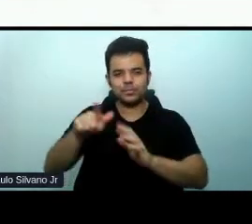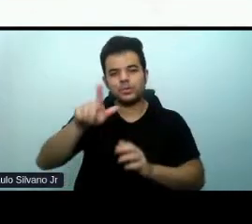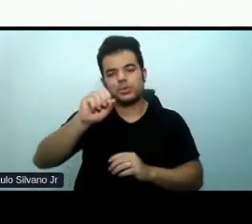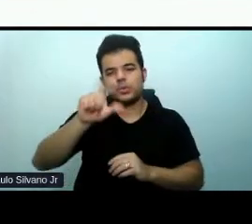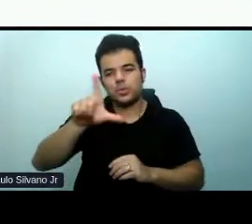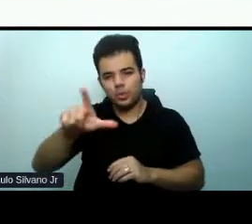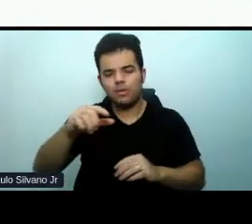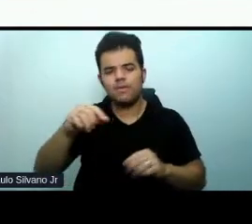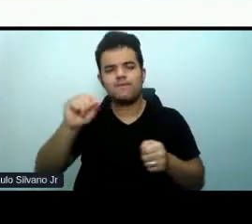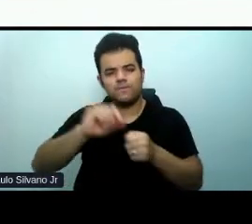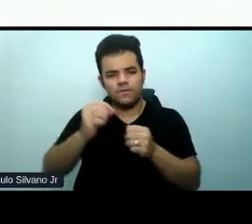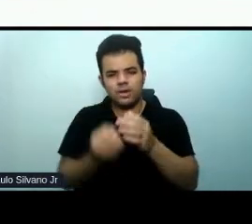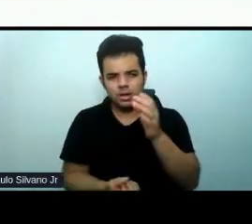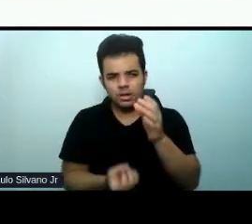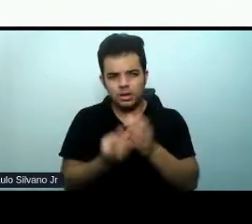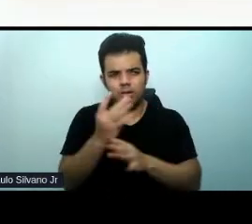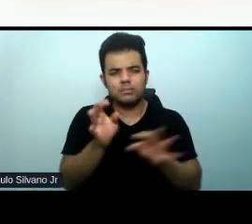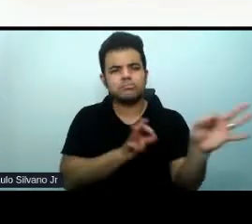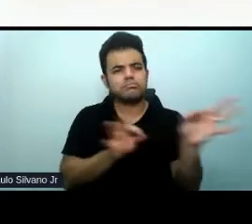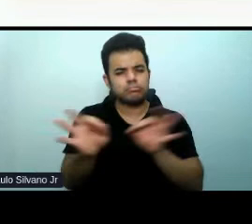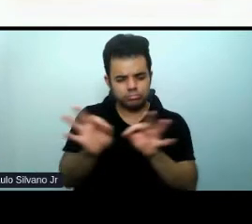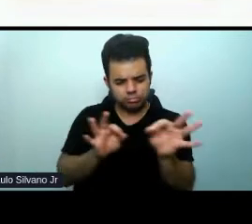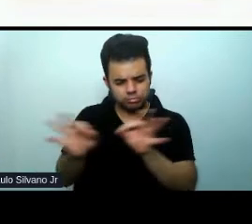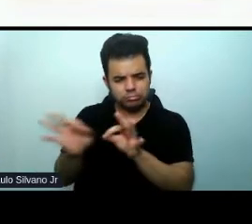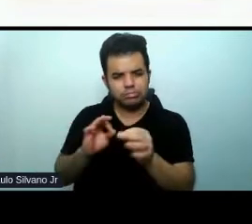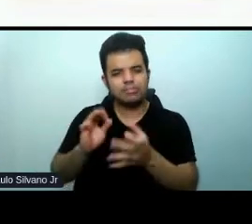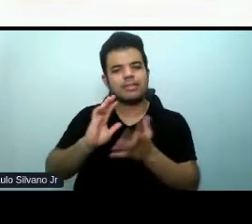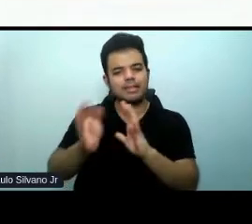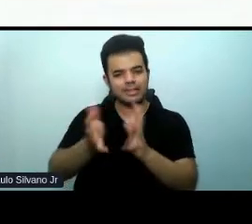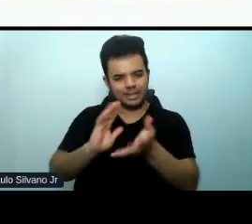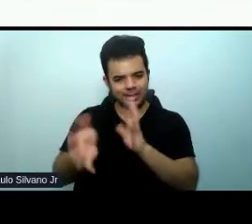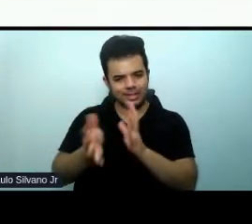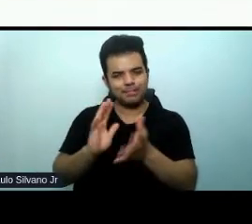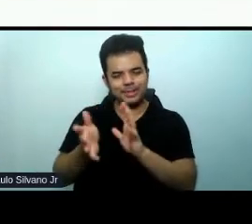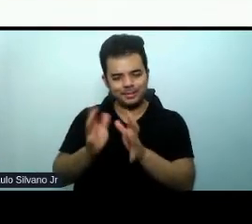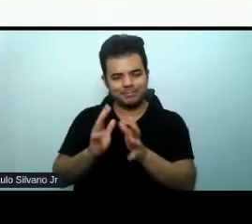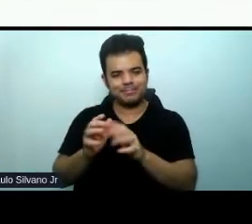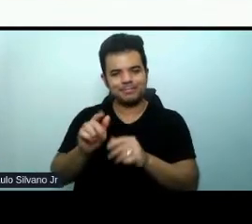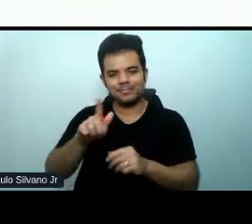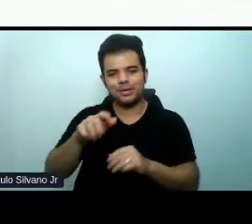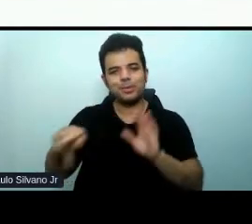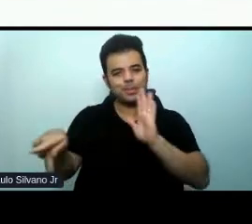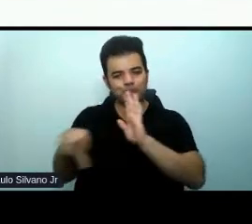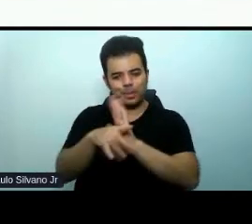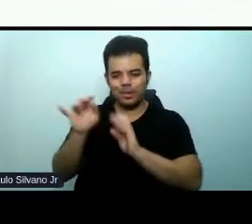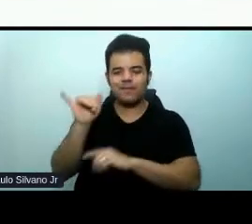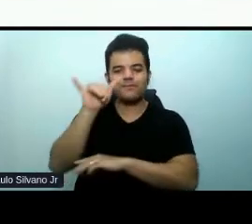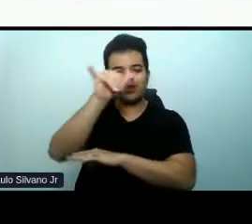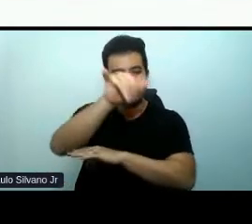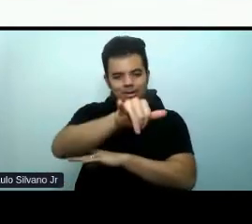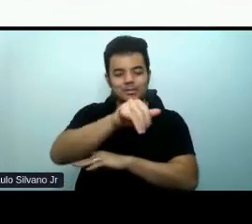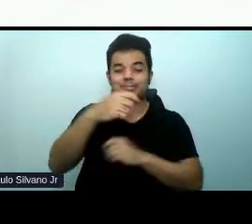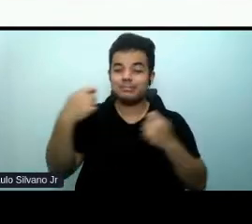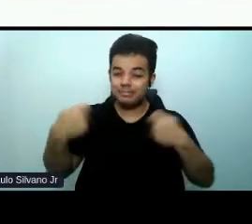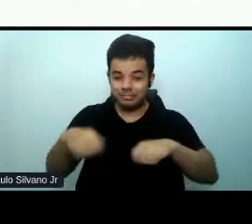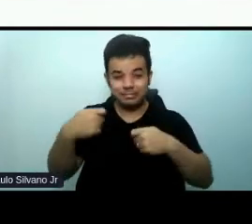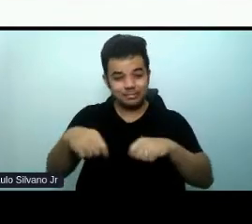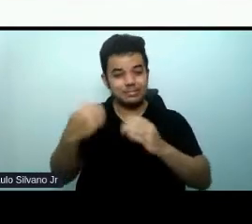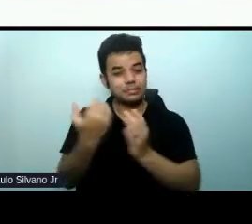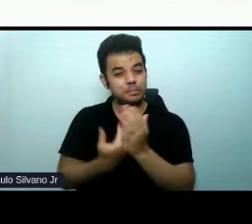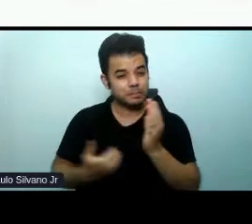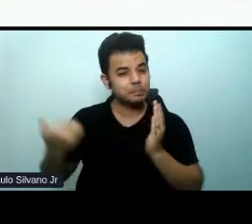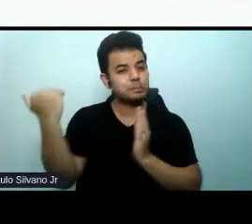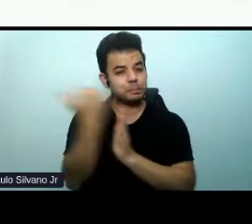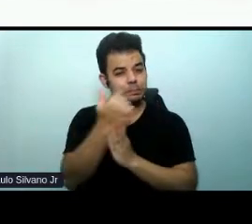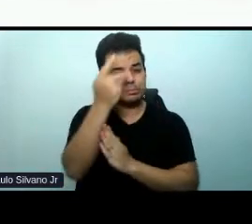é no mesmo esquema, né? Com a central de Libras. Então, a gente precisava de mais gente